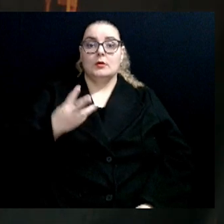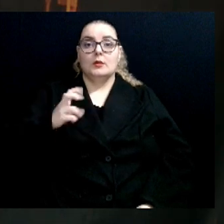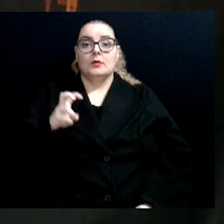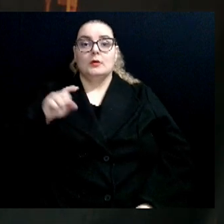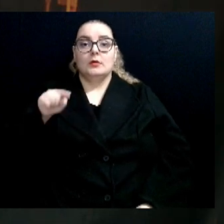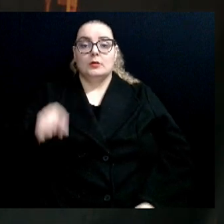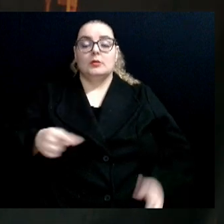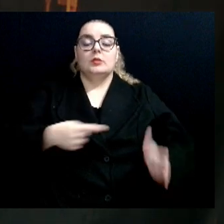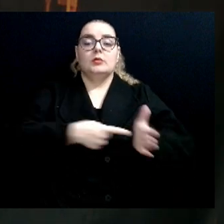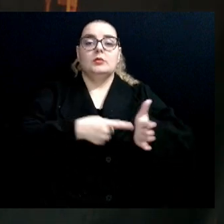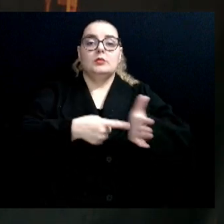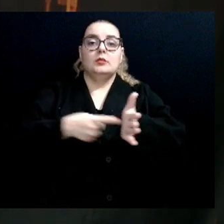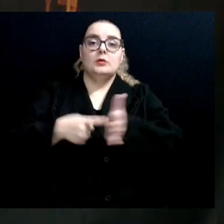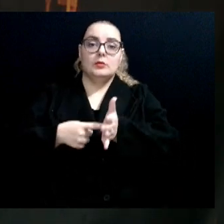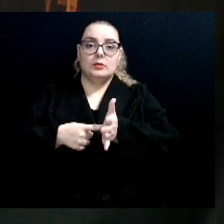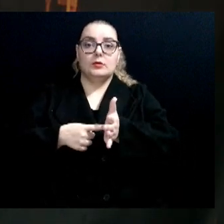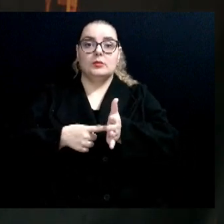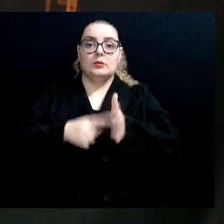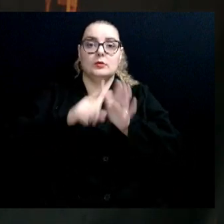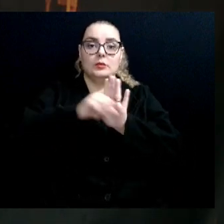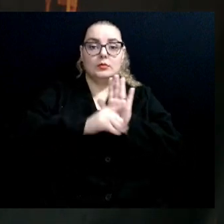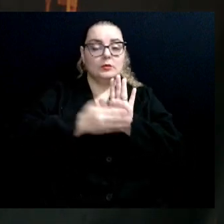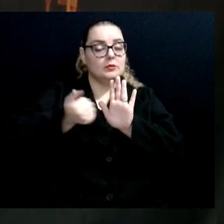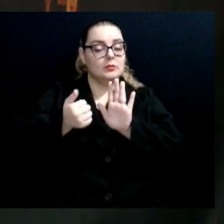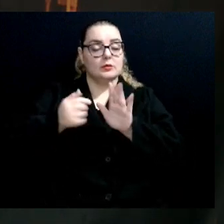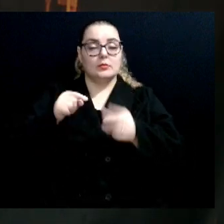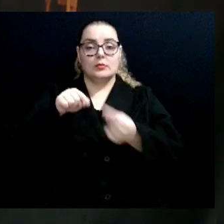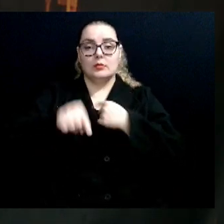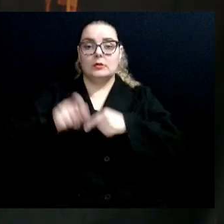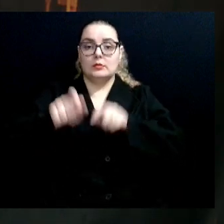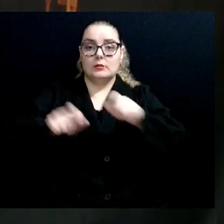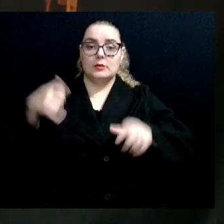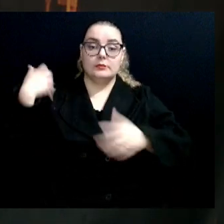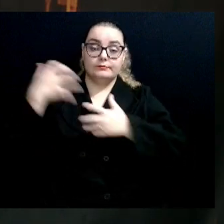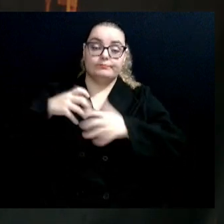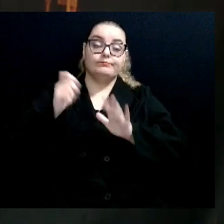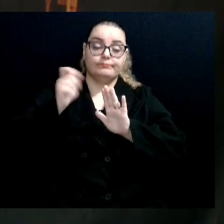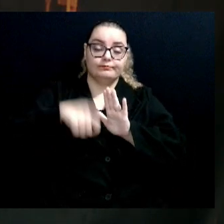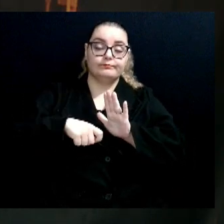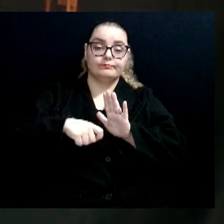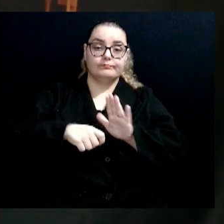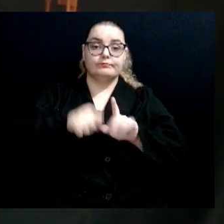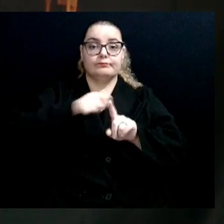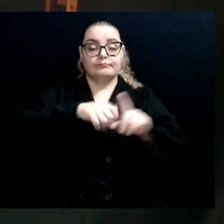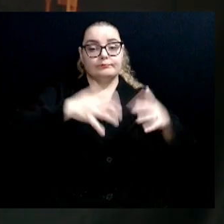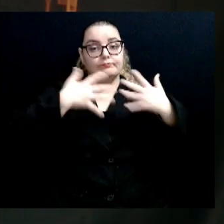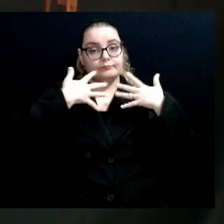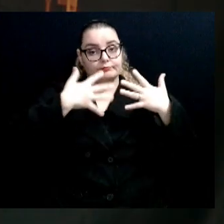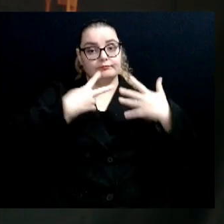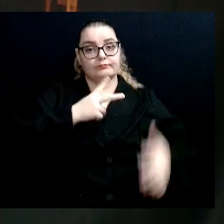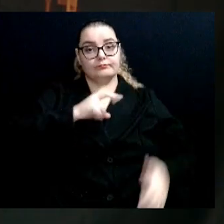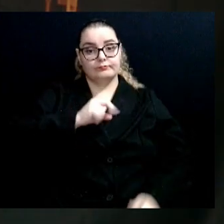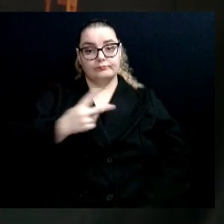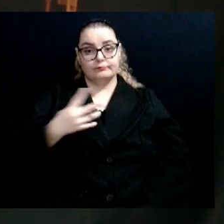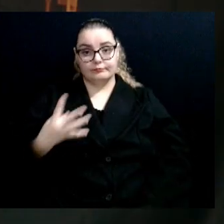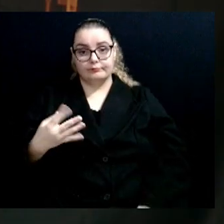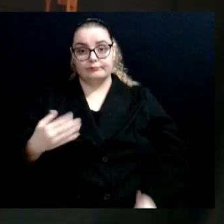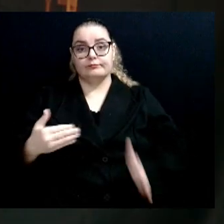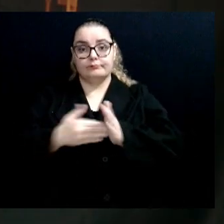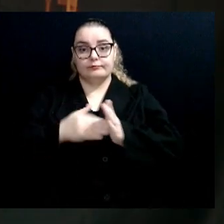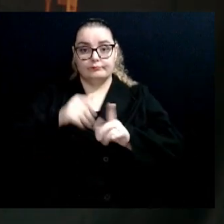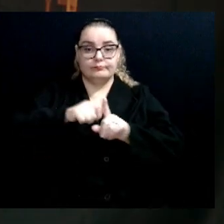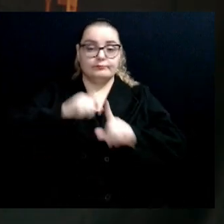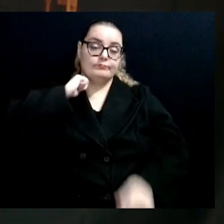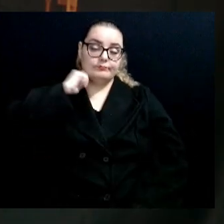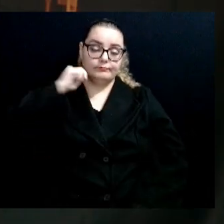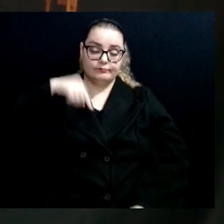de violações contra pessoas idosas foram registradas entre janeiro de 2024 e abril deste ano. A maioria